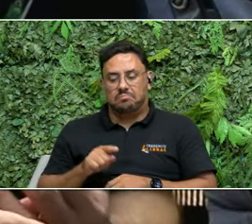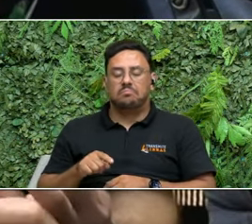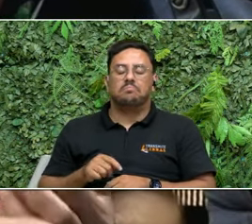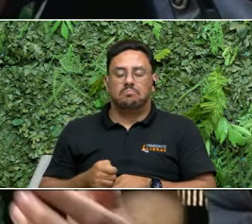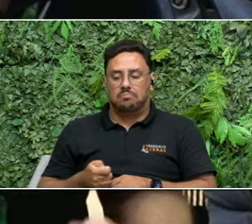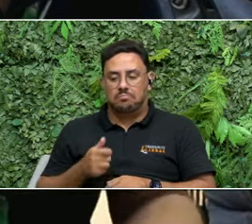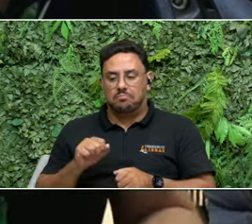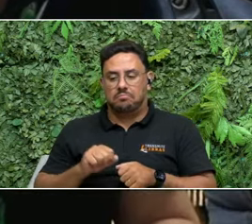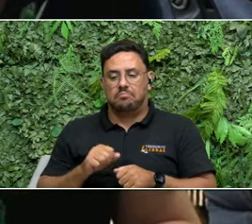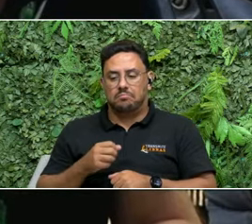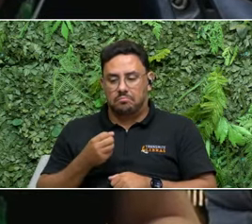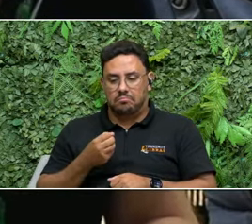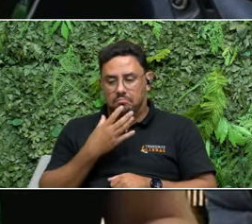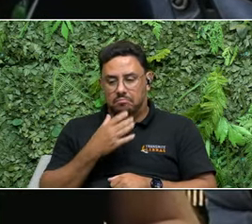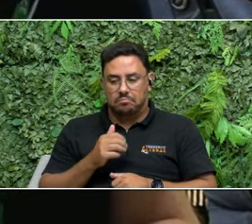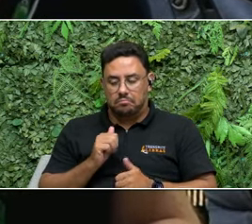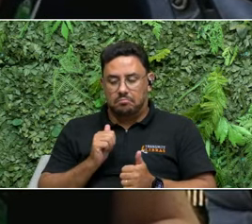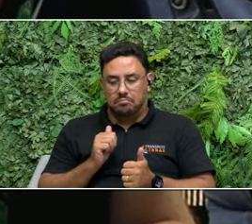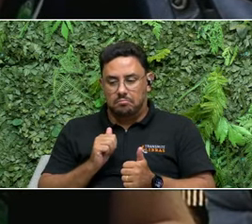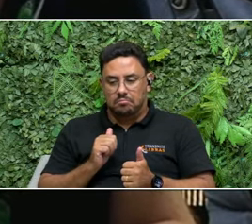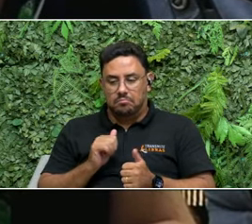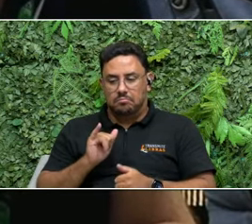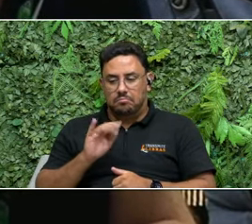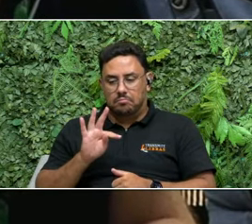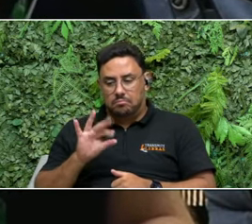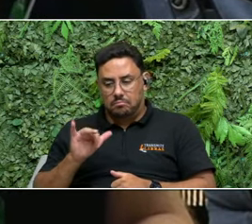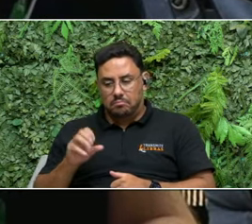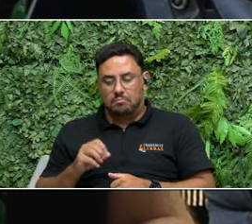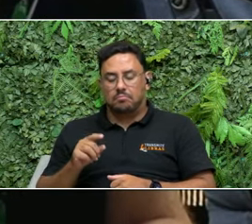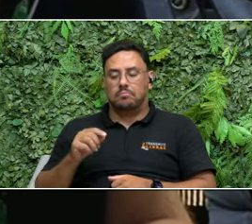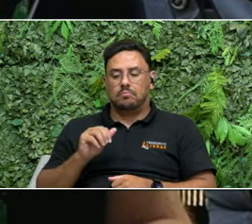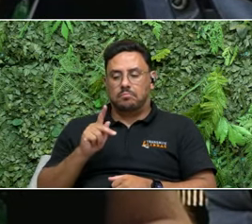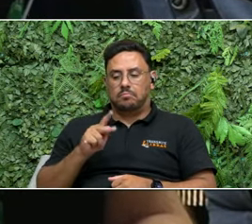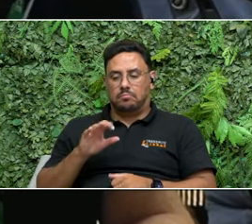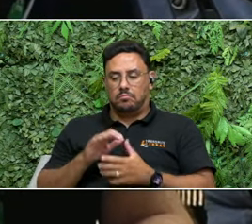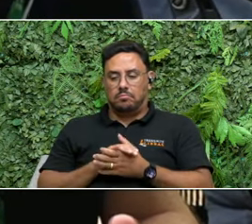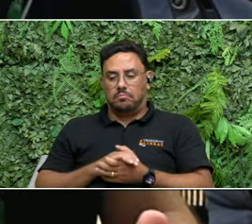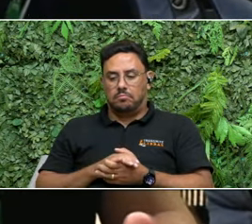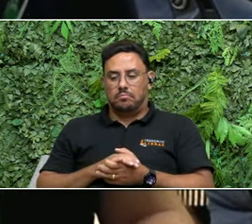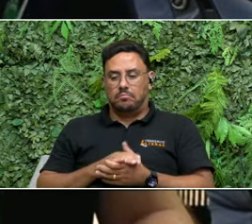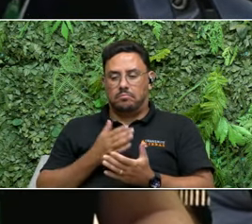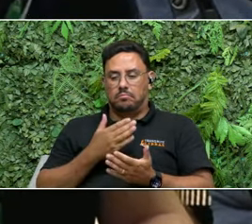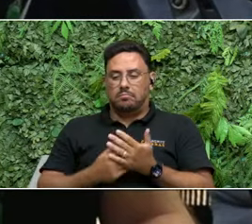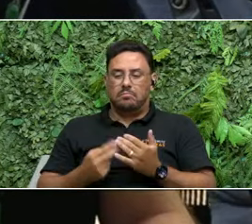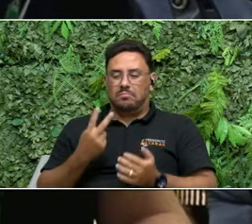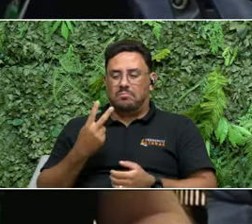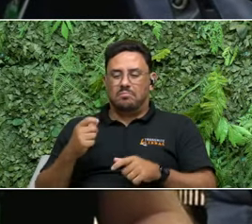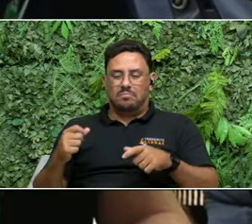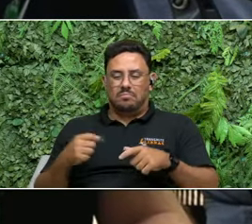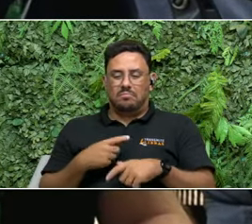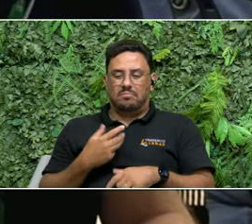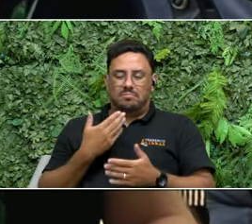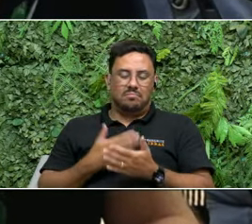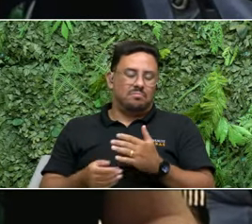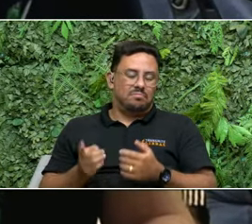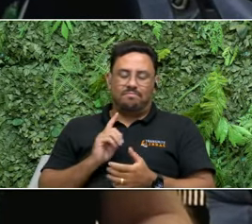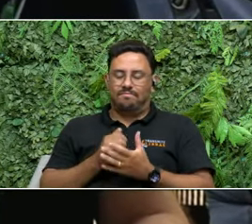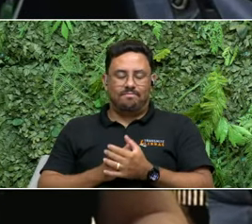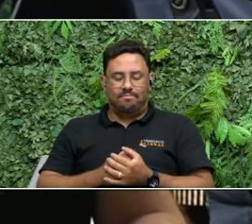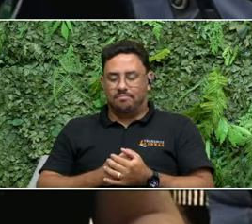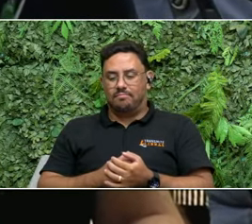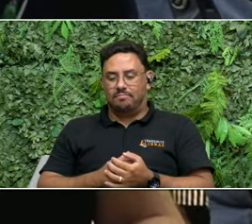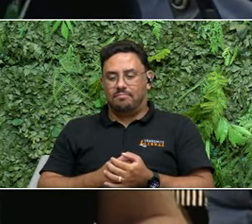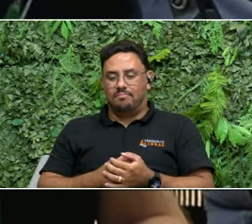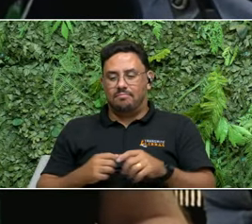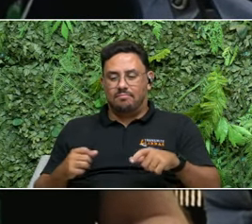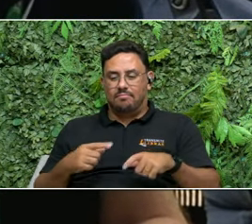ele fez um bom jogo lá contra o Itabirito tá bom qual Paulinho é perdeu dois gols né Bob hum não se perde né não se perde dois